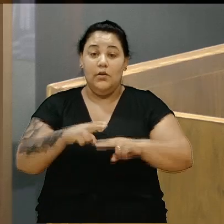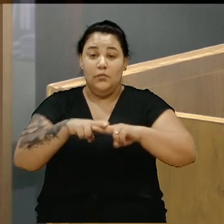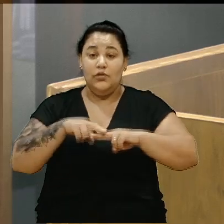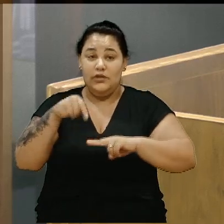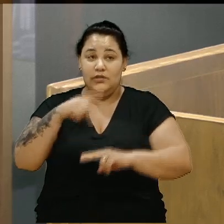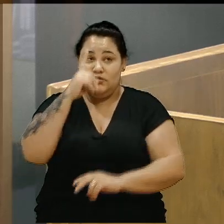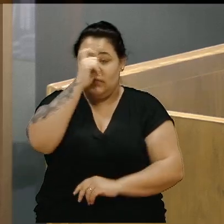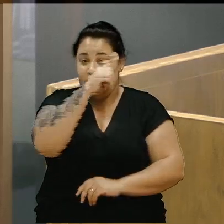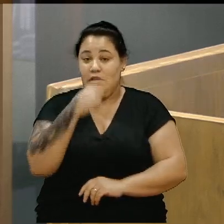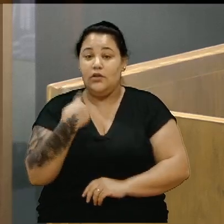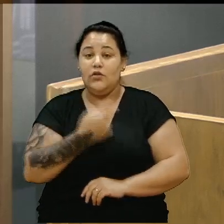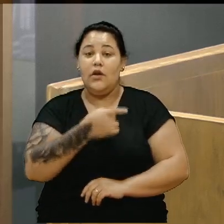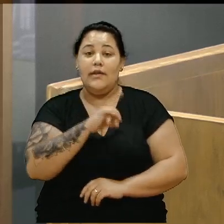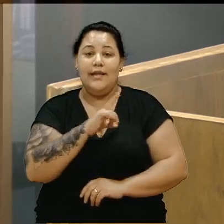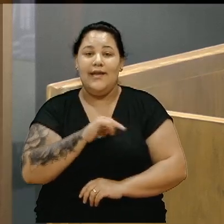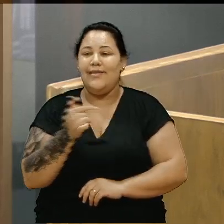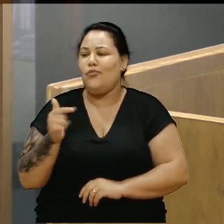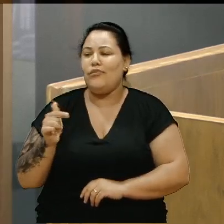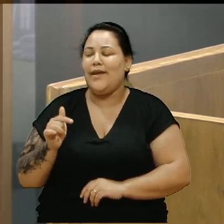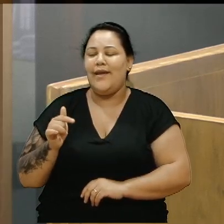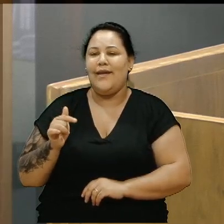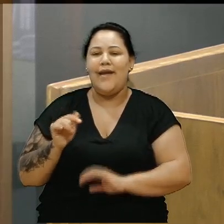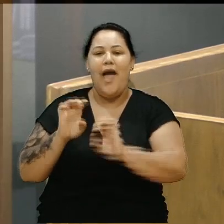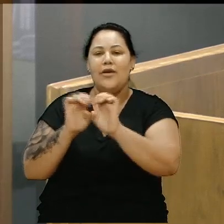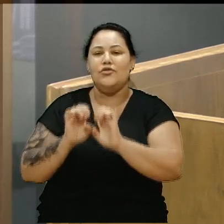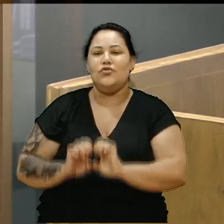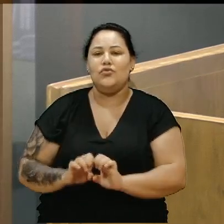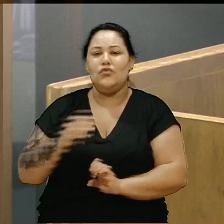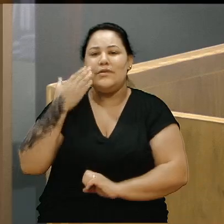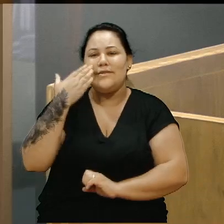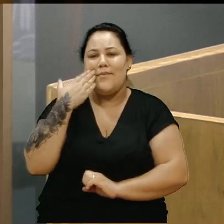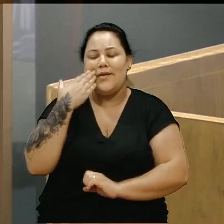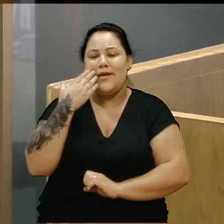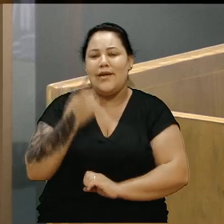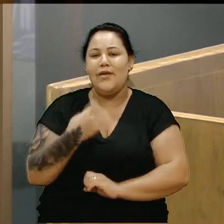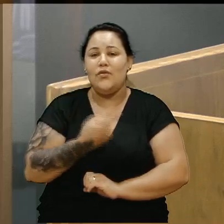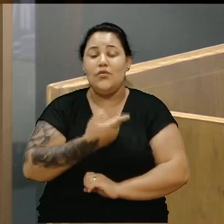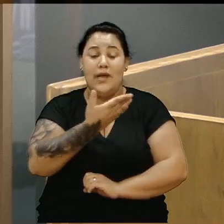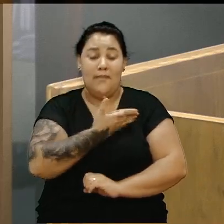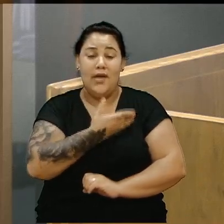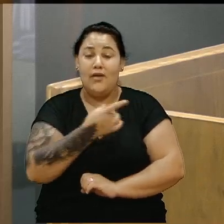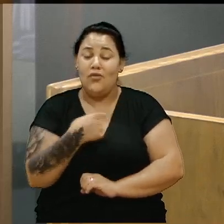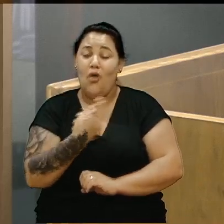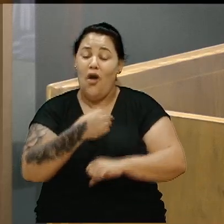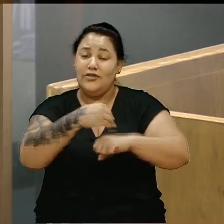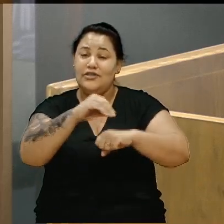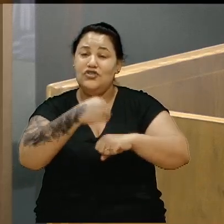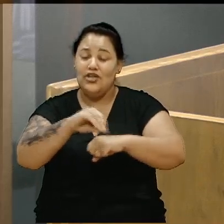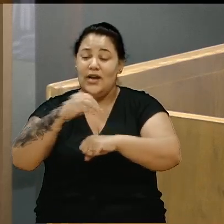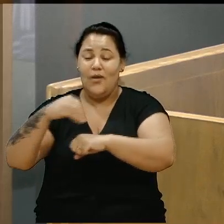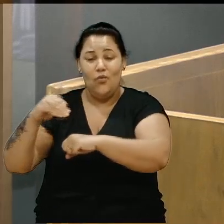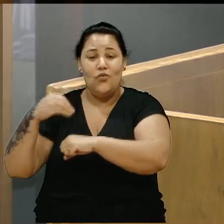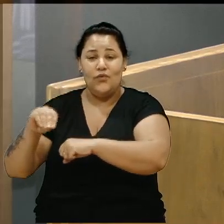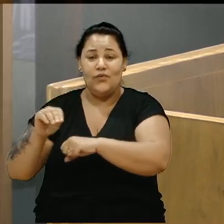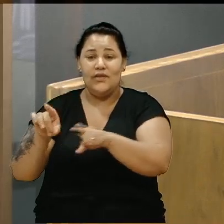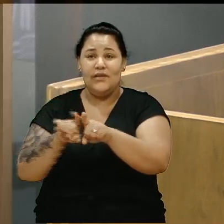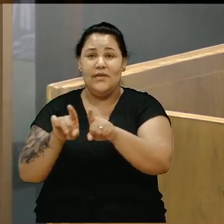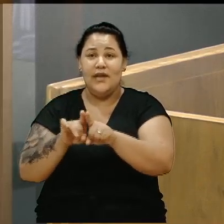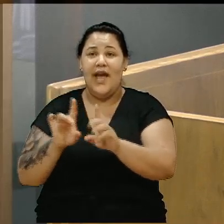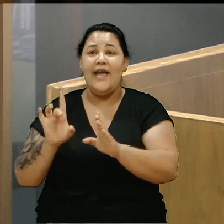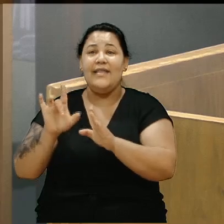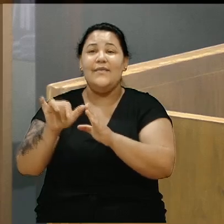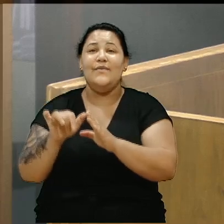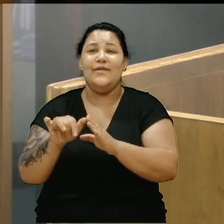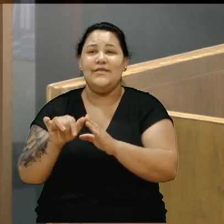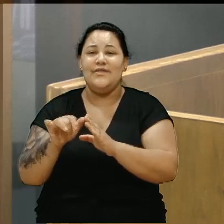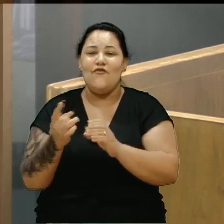nós temos de não ter essa estrutura, e os amigos a gente indica, e depois tu retomar os teus cabos eleitorais